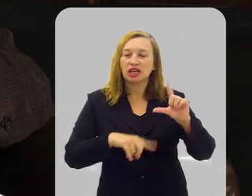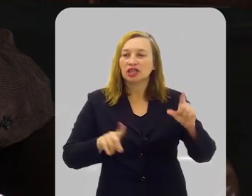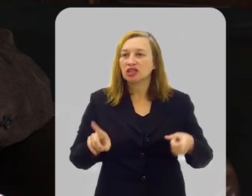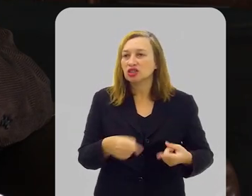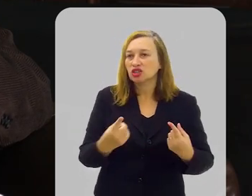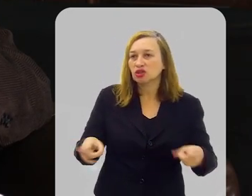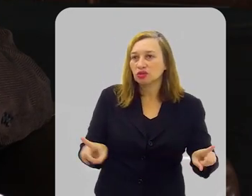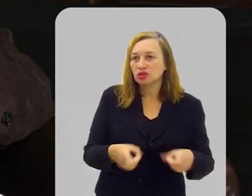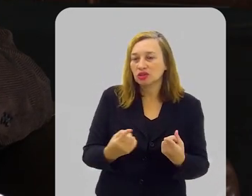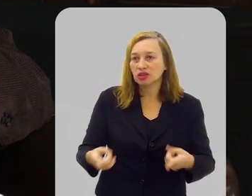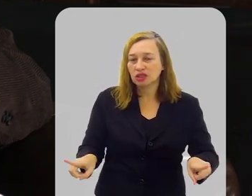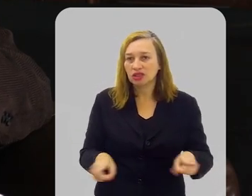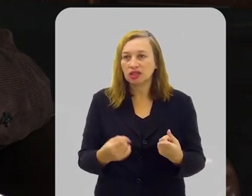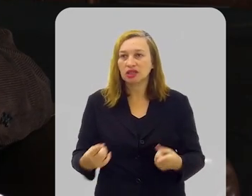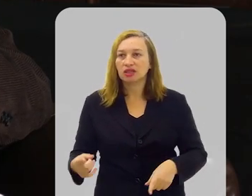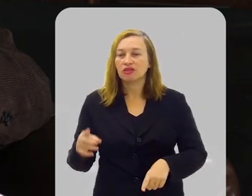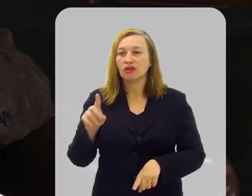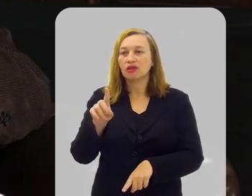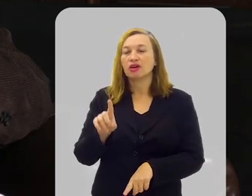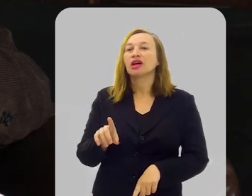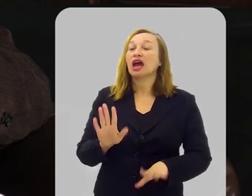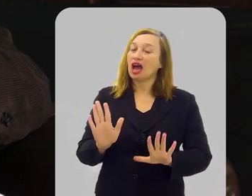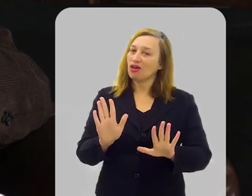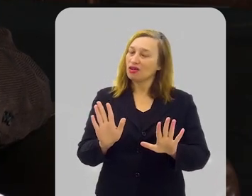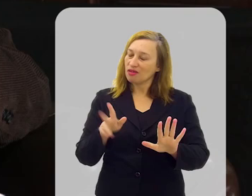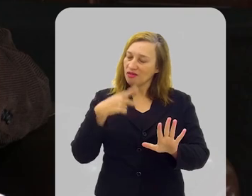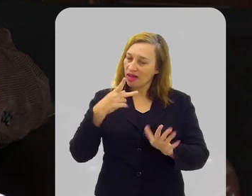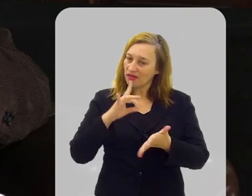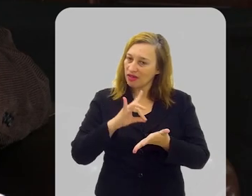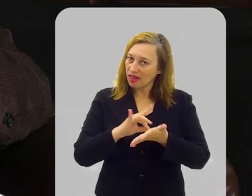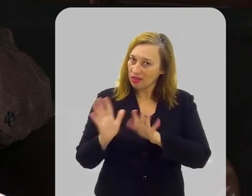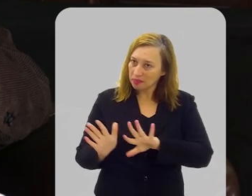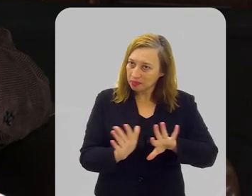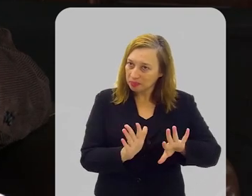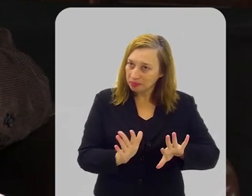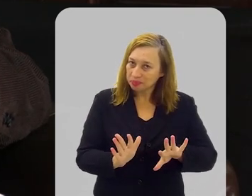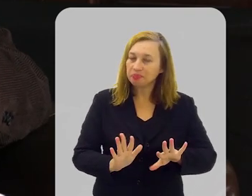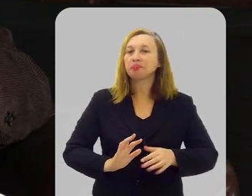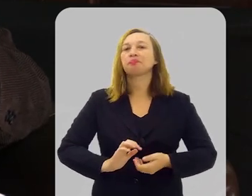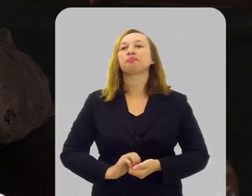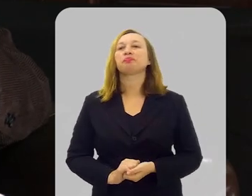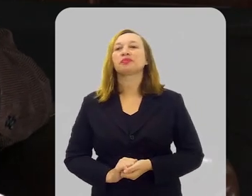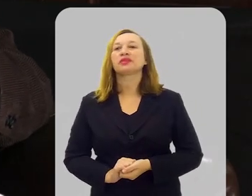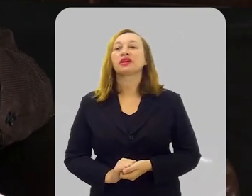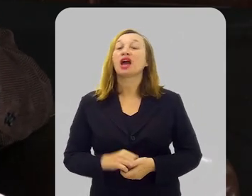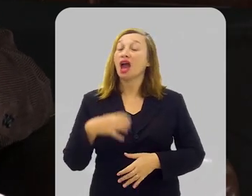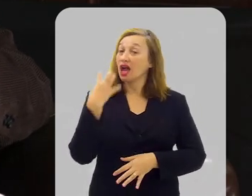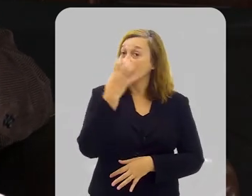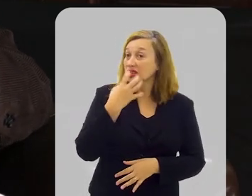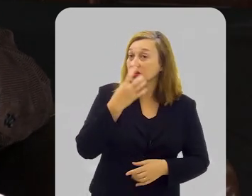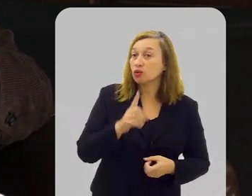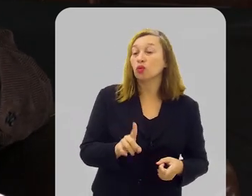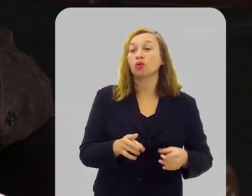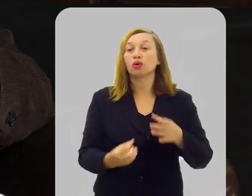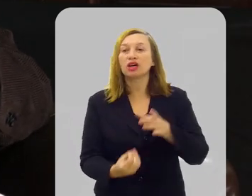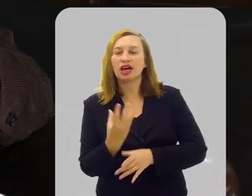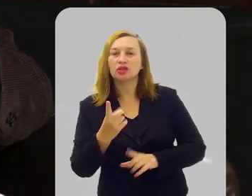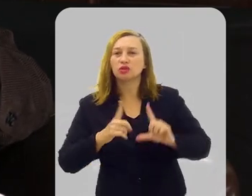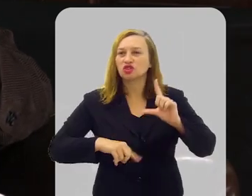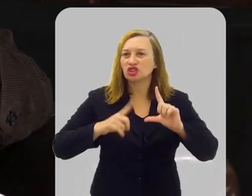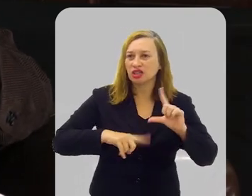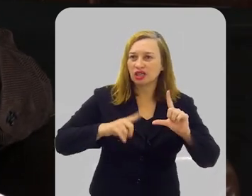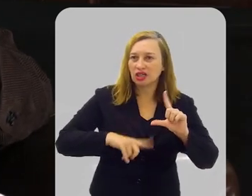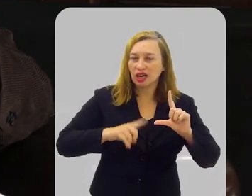já foi bailarino do Municipal. Isso é mentira. Isso eu inventei agora, isso não é. Tudo bem, eu vou voltar. É cantor,